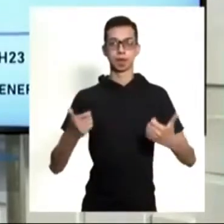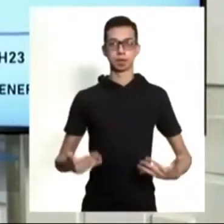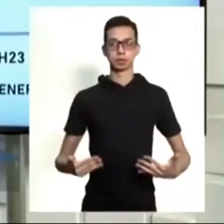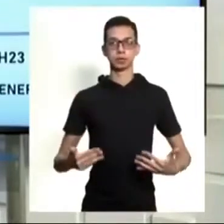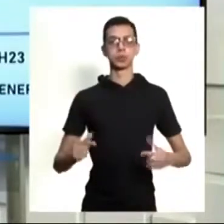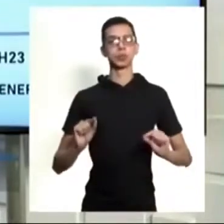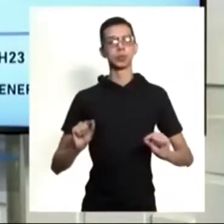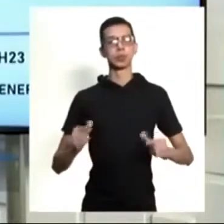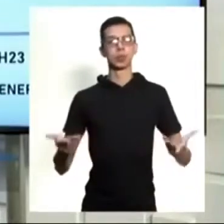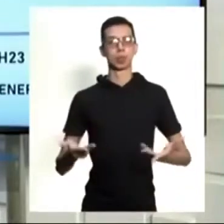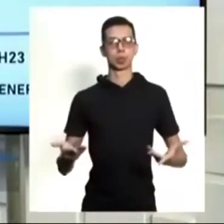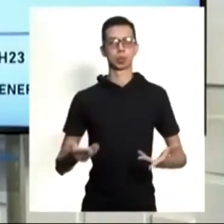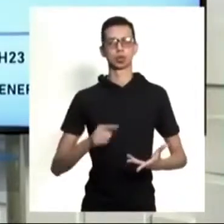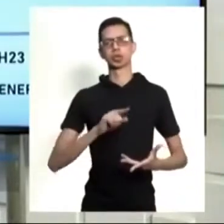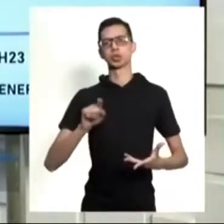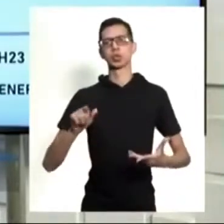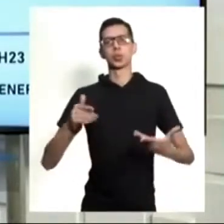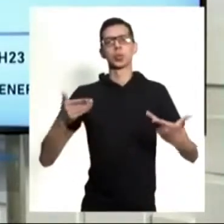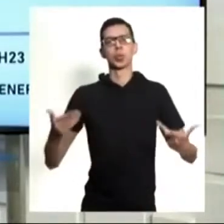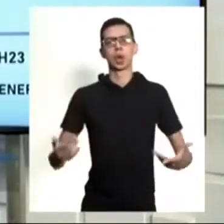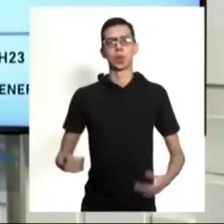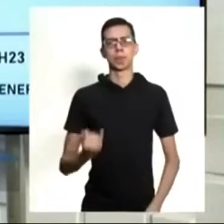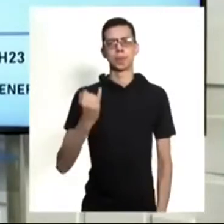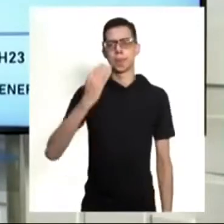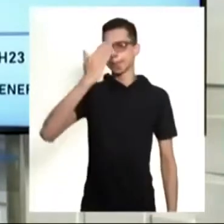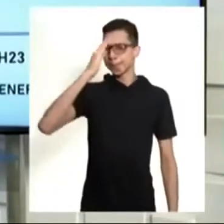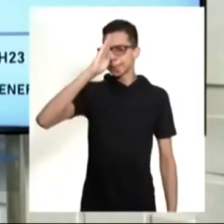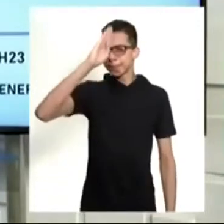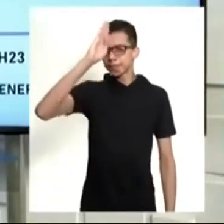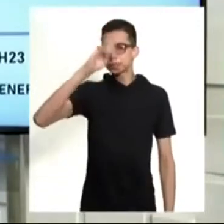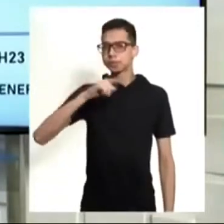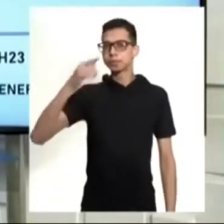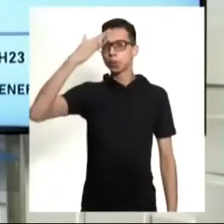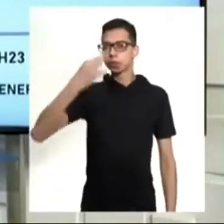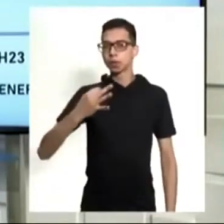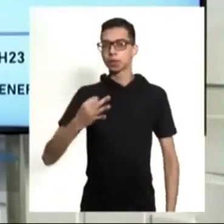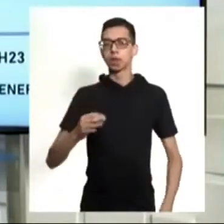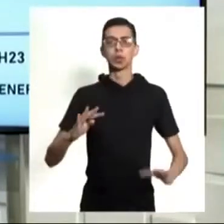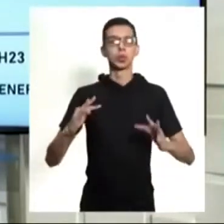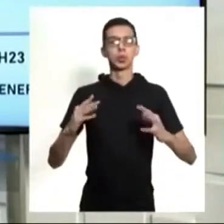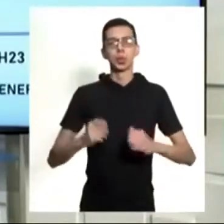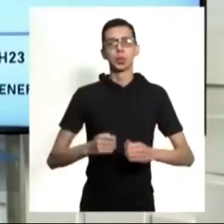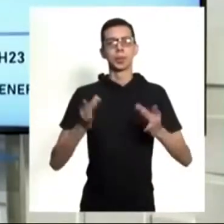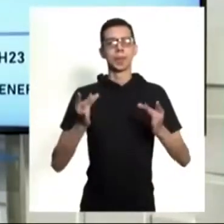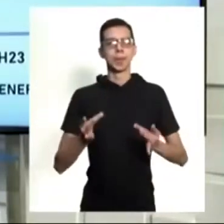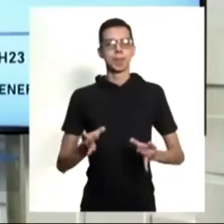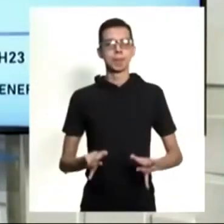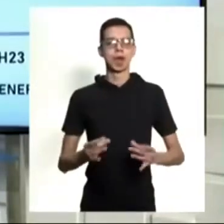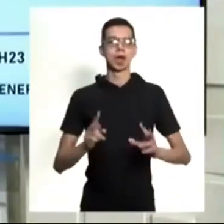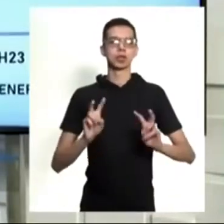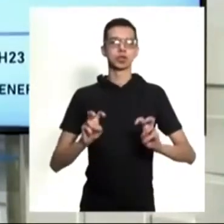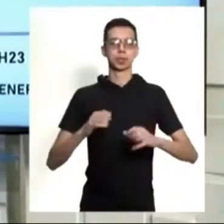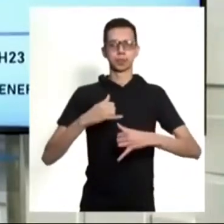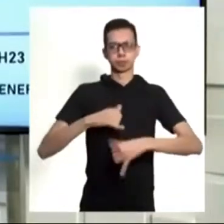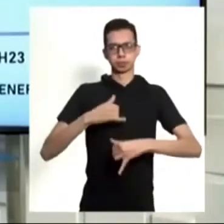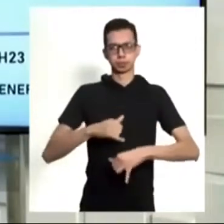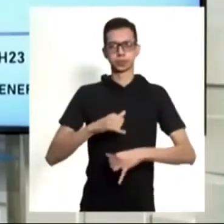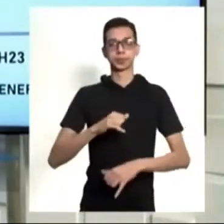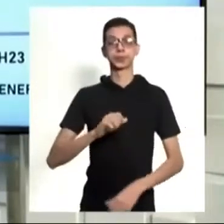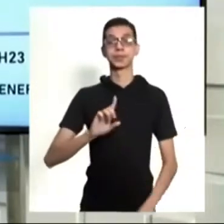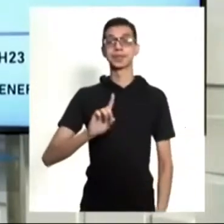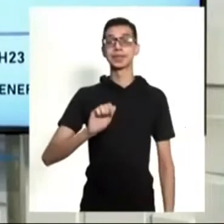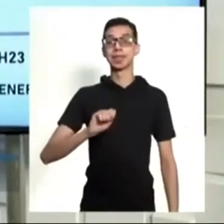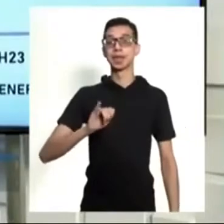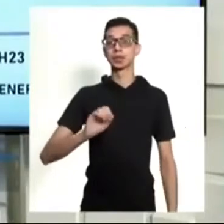falando, hoje, qual que é a pilha mais importante que a gente tem para a gente entender todo o processo de geração de corrente elétrica e tal? É a pilha de